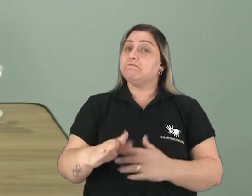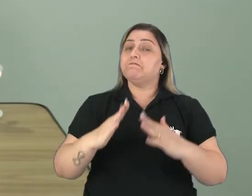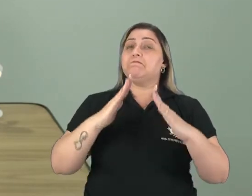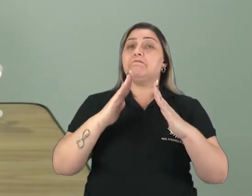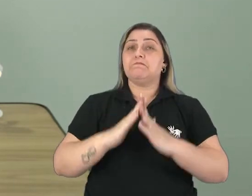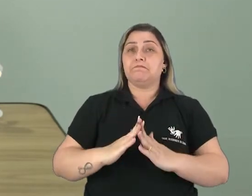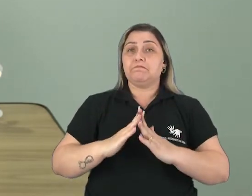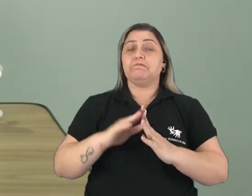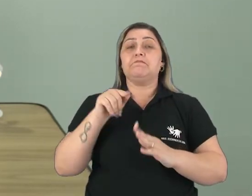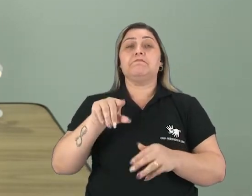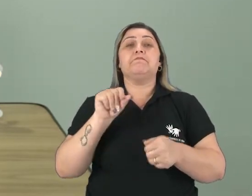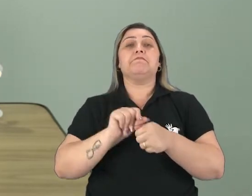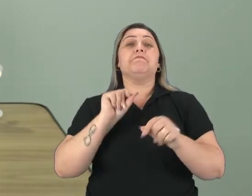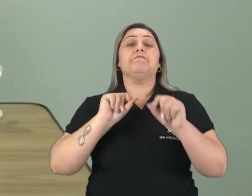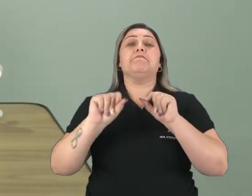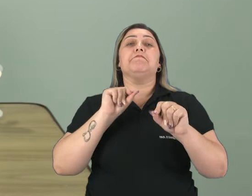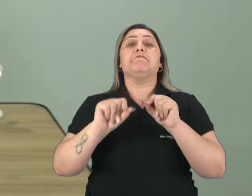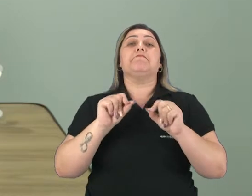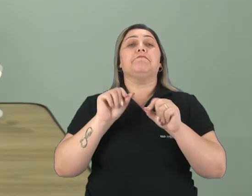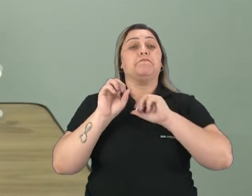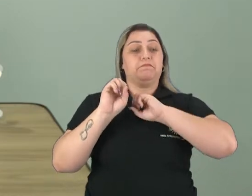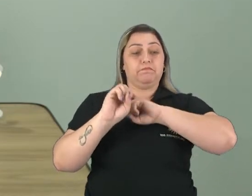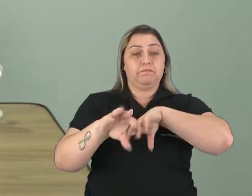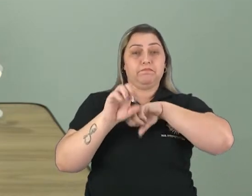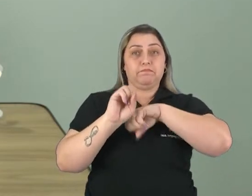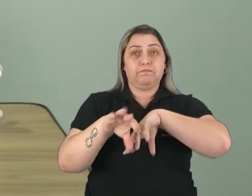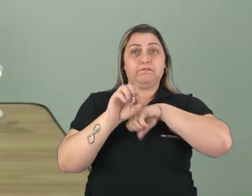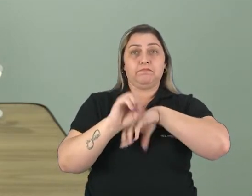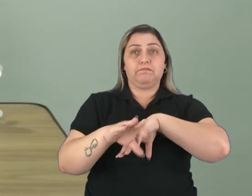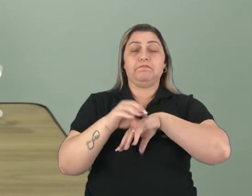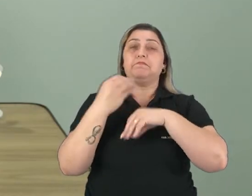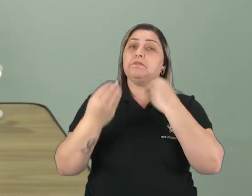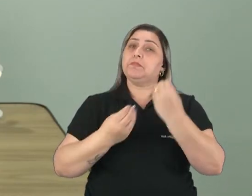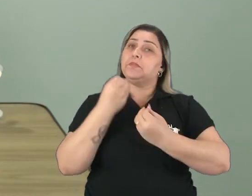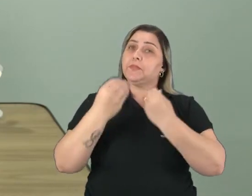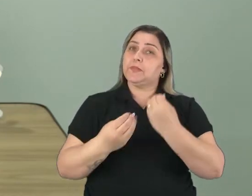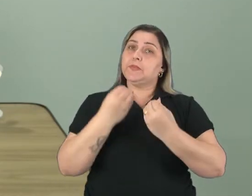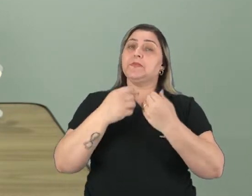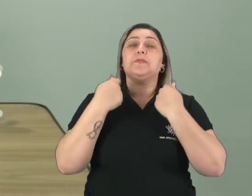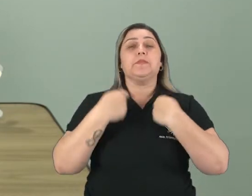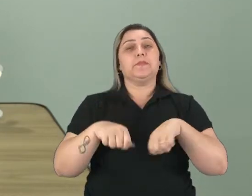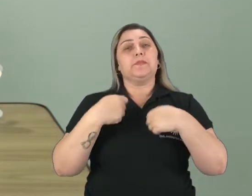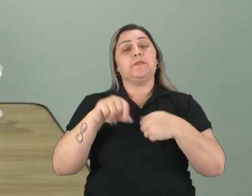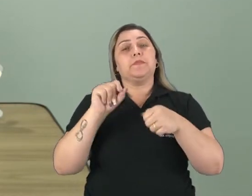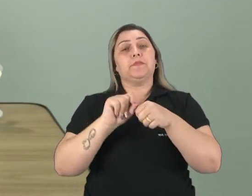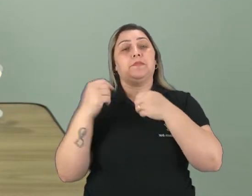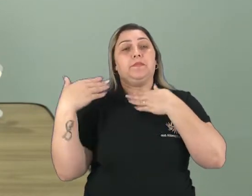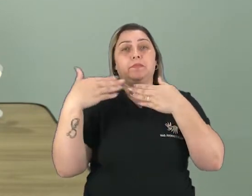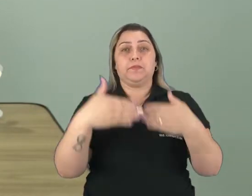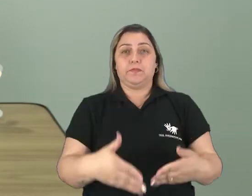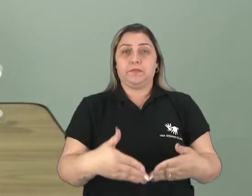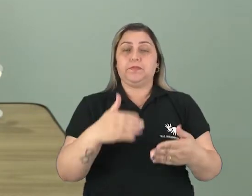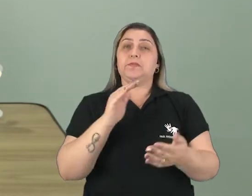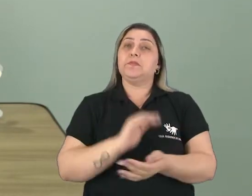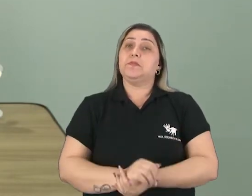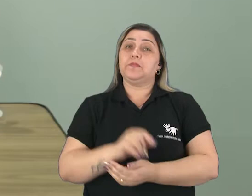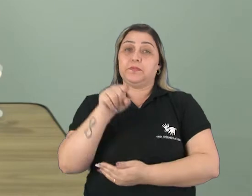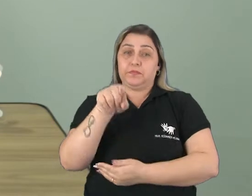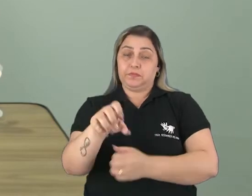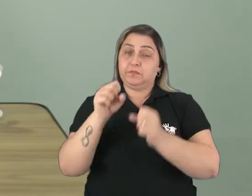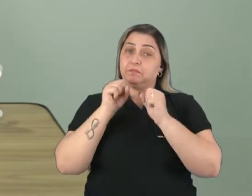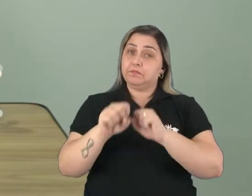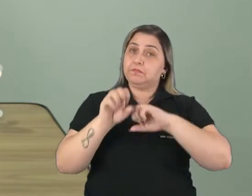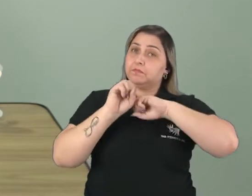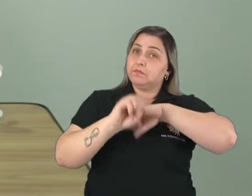você vai fazer o quê? Você vai ensinar como ele deve fazer para chegar até você. Então você